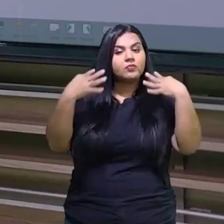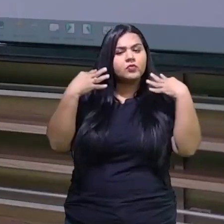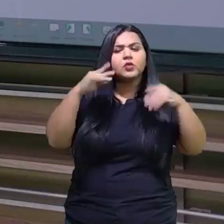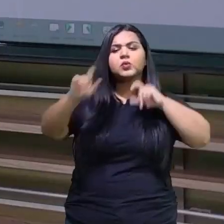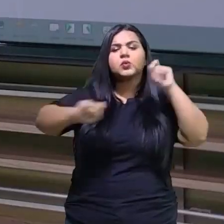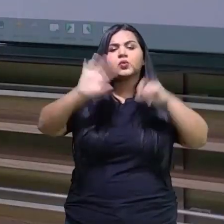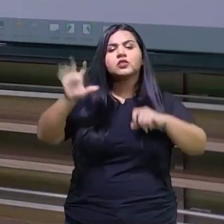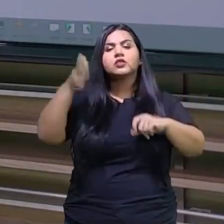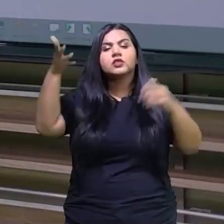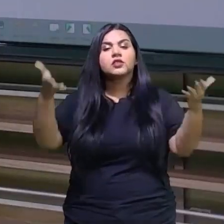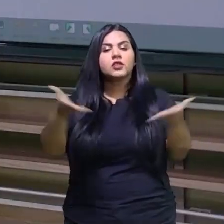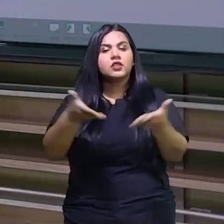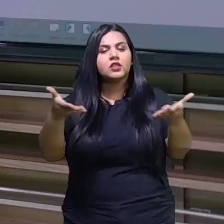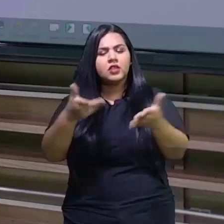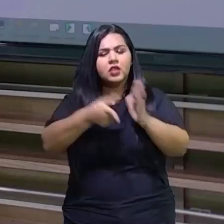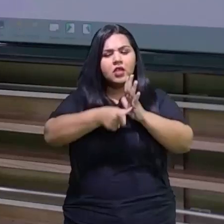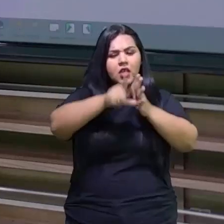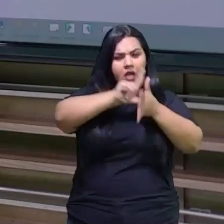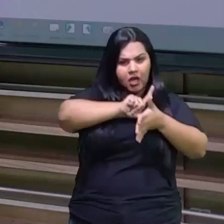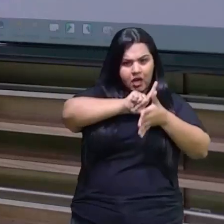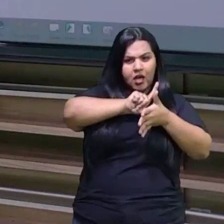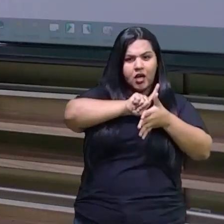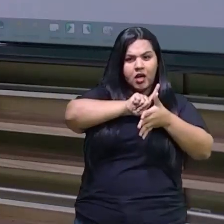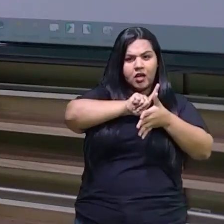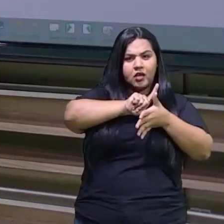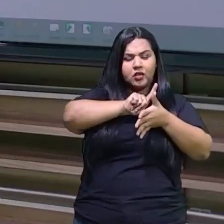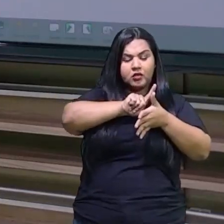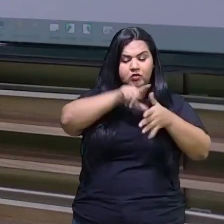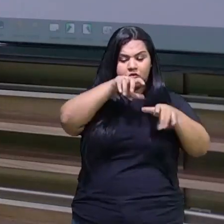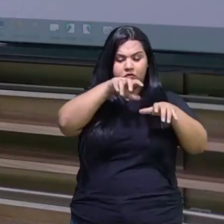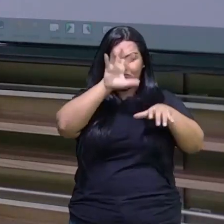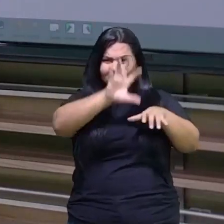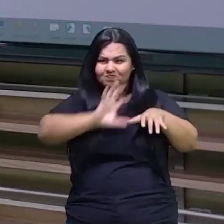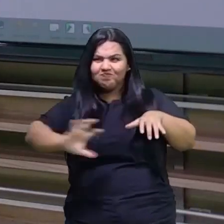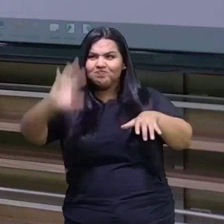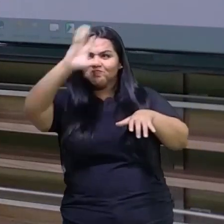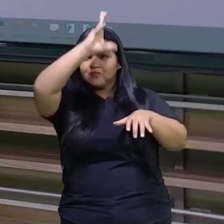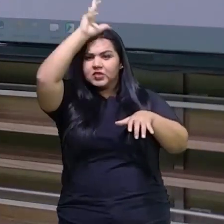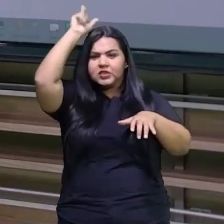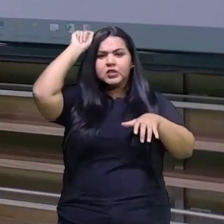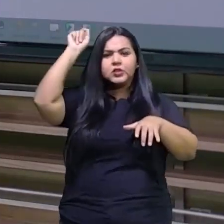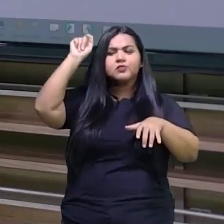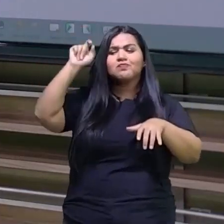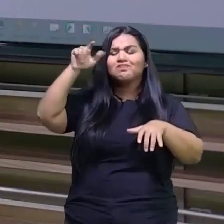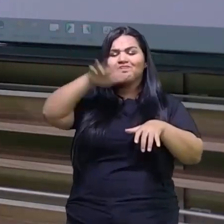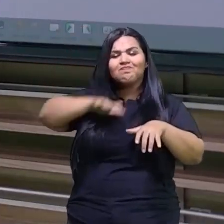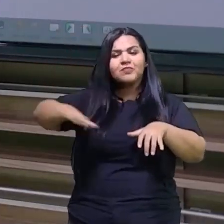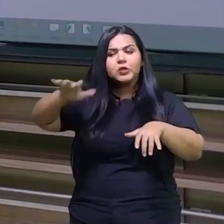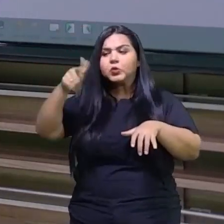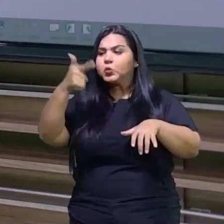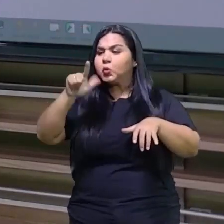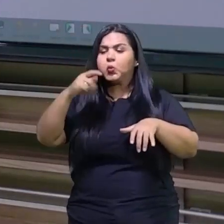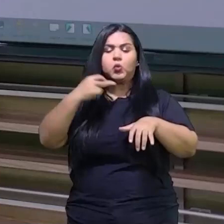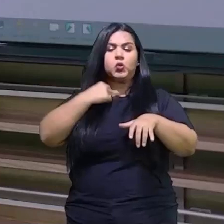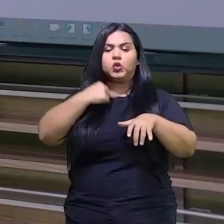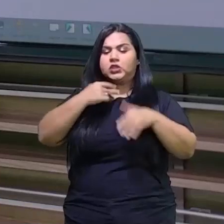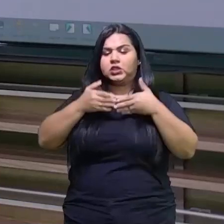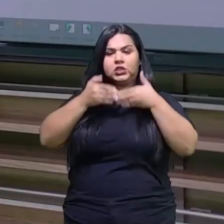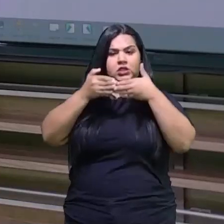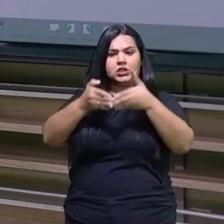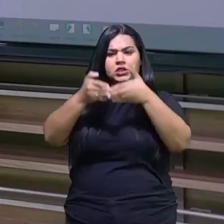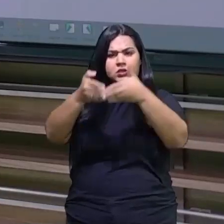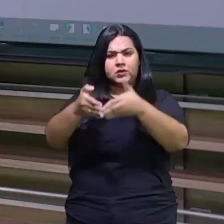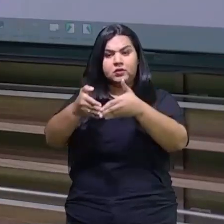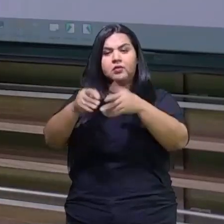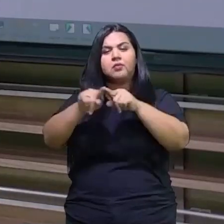que acontece agora? Antes disso, o território do Amazonas era um território que não podia ter embarcações por aqui por perto.